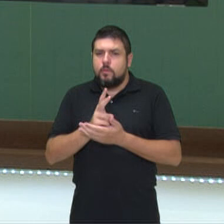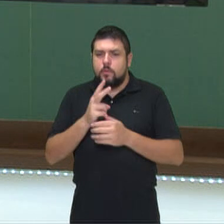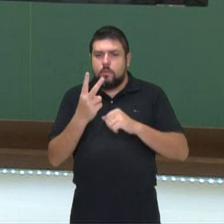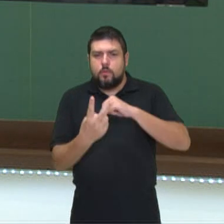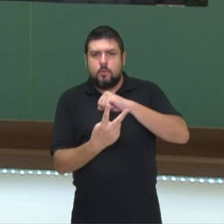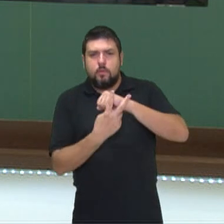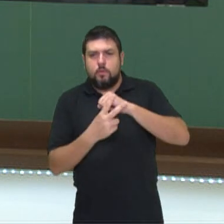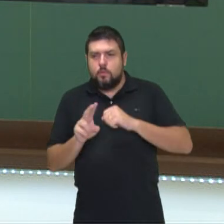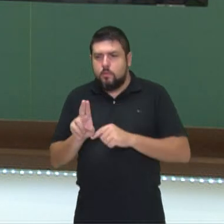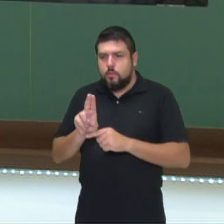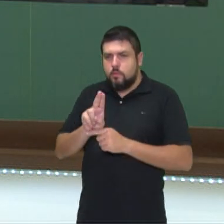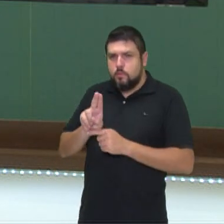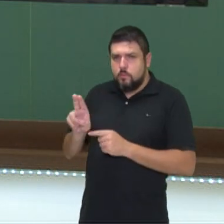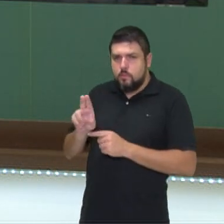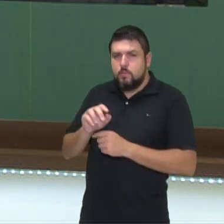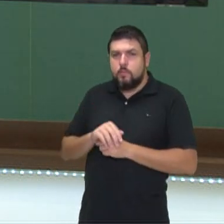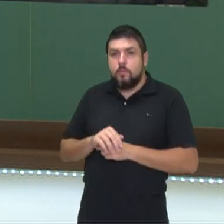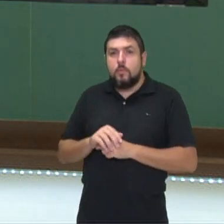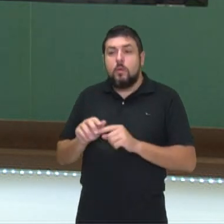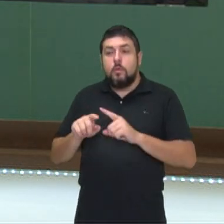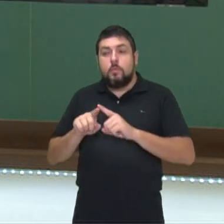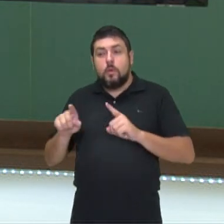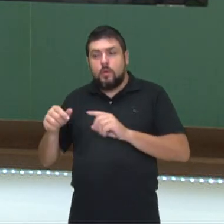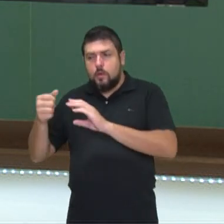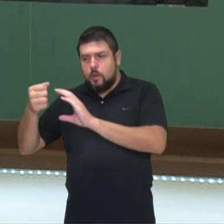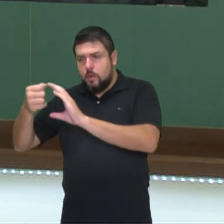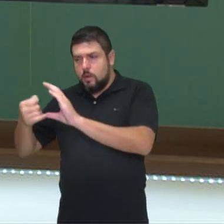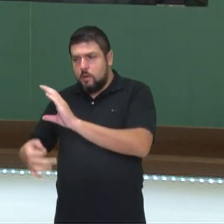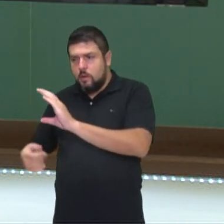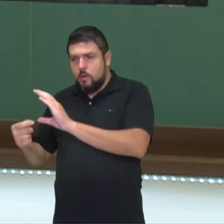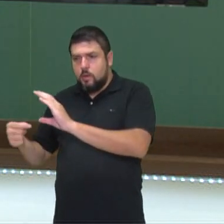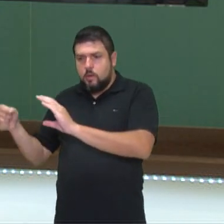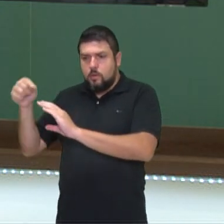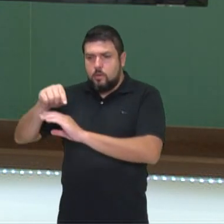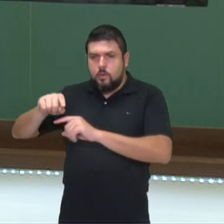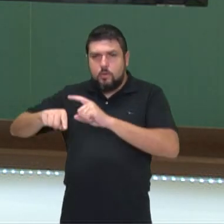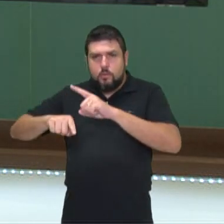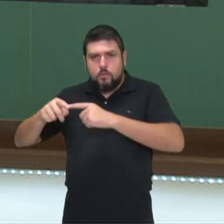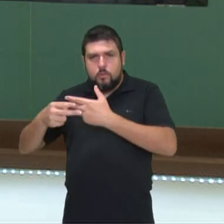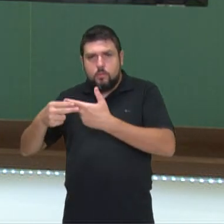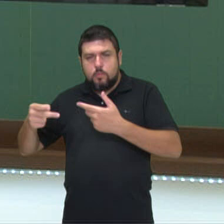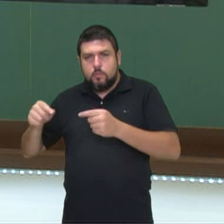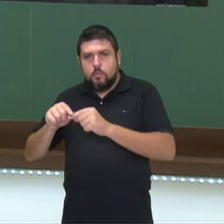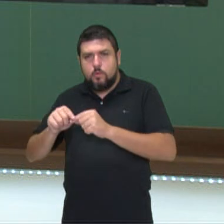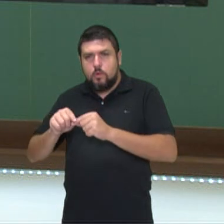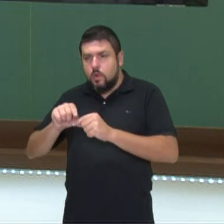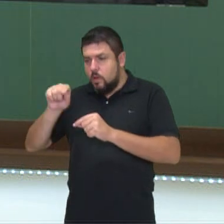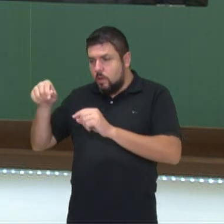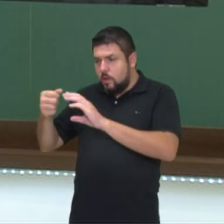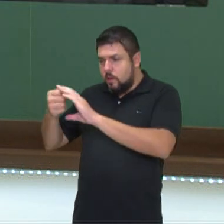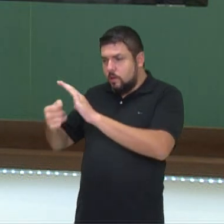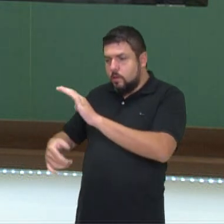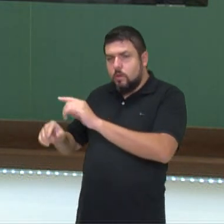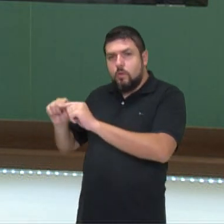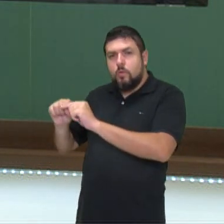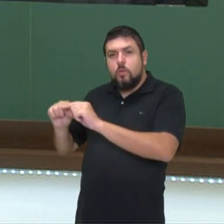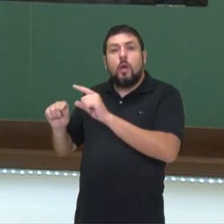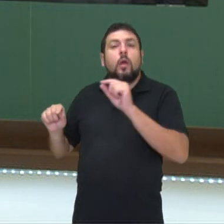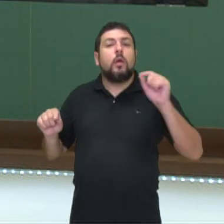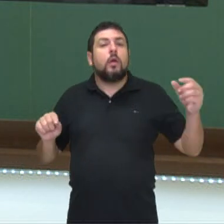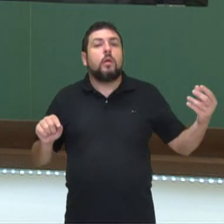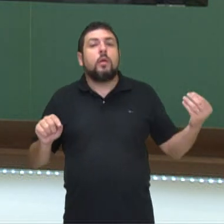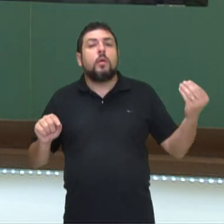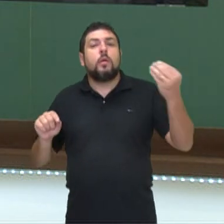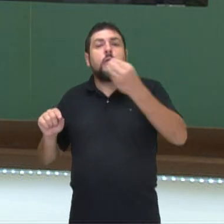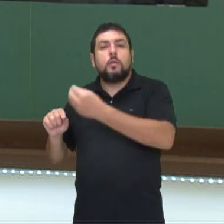nominal e o predicativo é do objeto, esse predicativo foi atribuído pelo sujeito. Nesse caso aqui, o